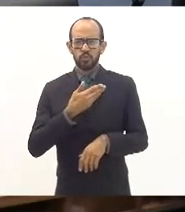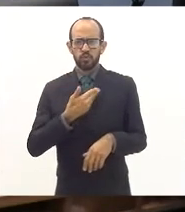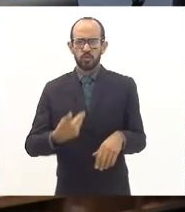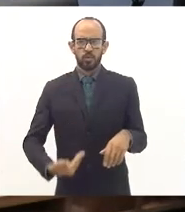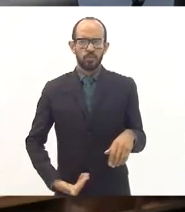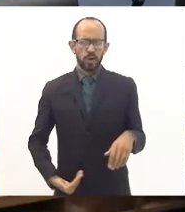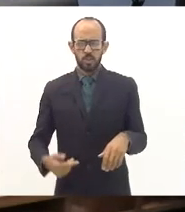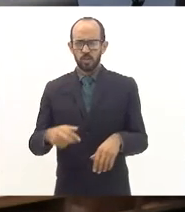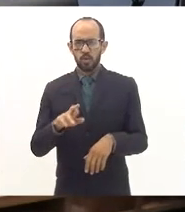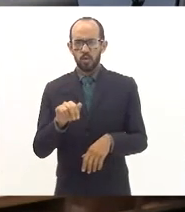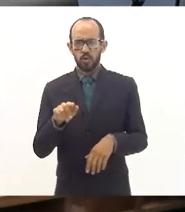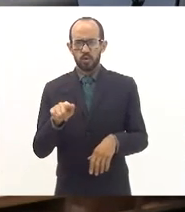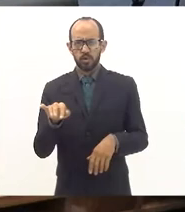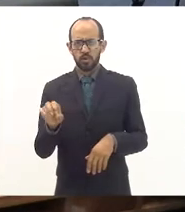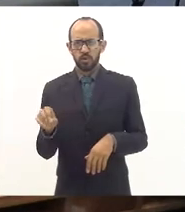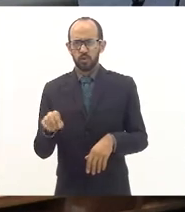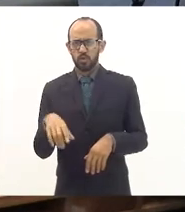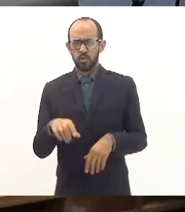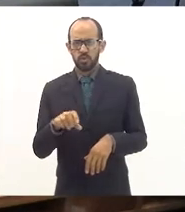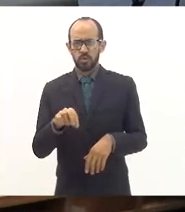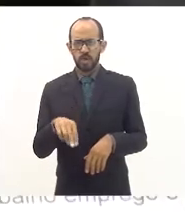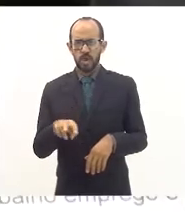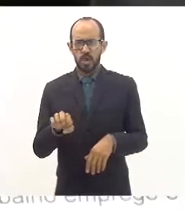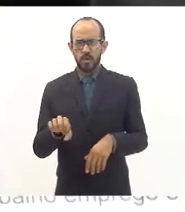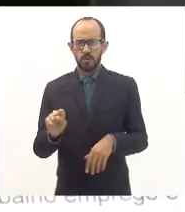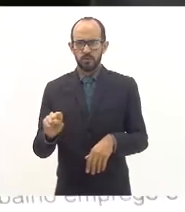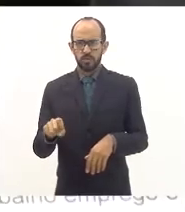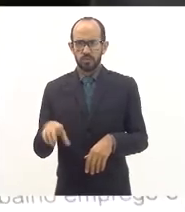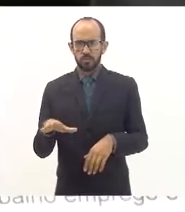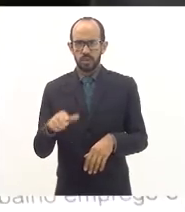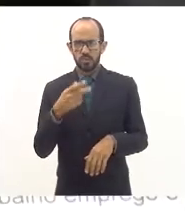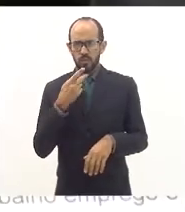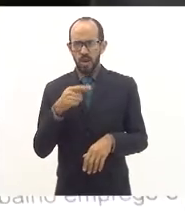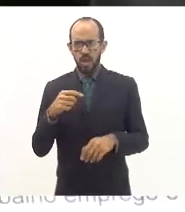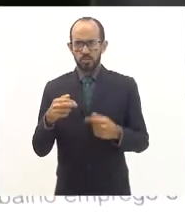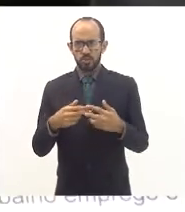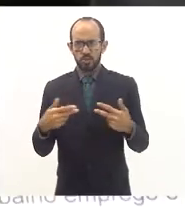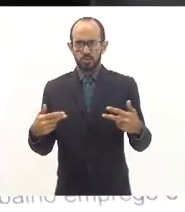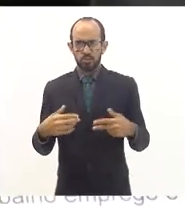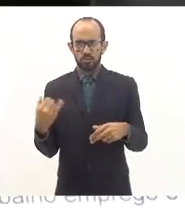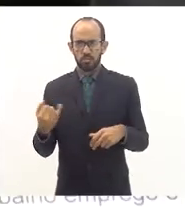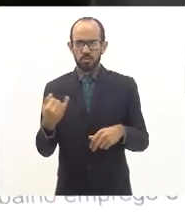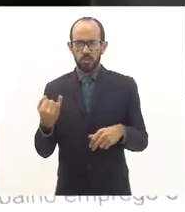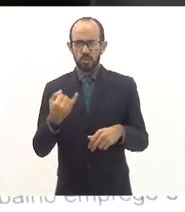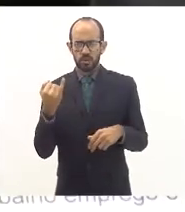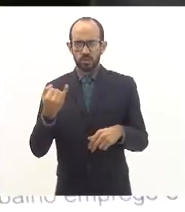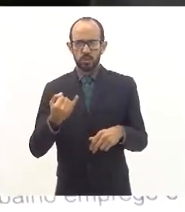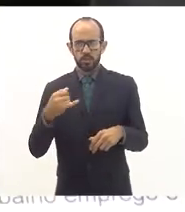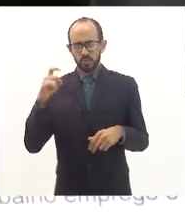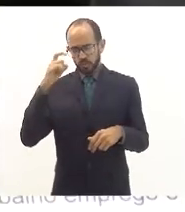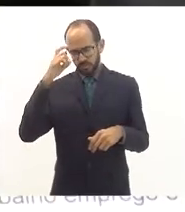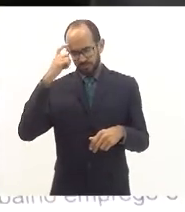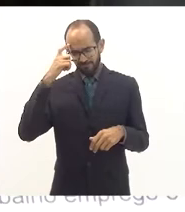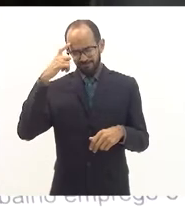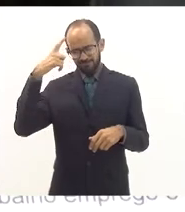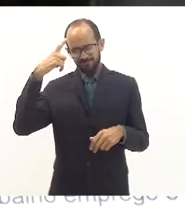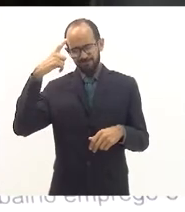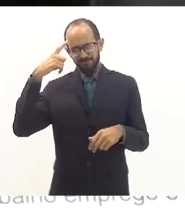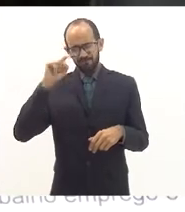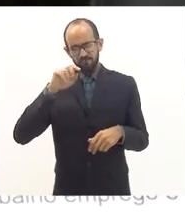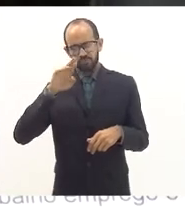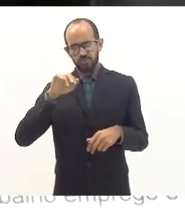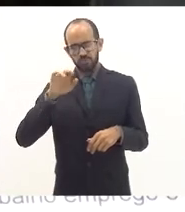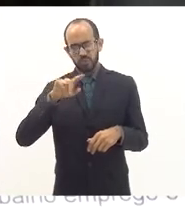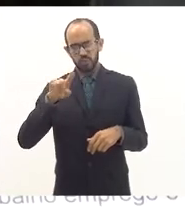Rodrigo Neves. Mas eu queria destacar apenas alguns pontos que eu acho importantes do ideal do Brizola, porque falar do ideal do